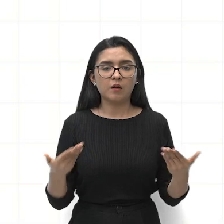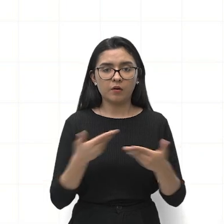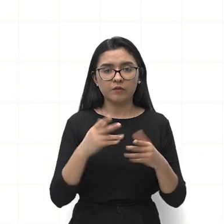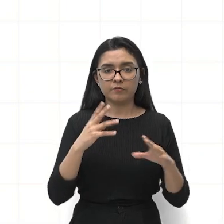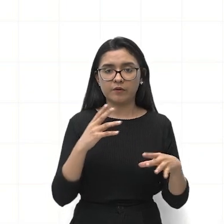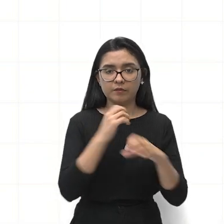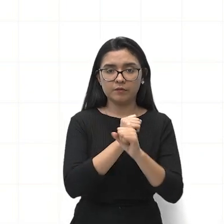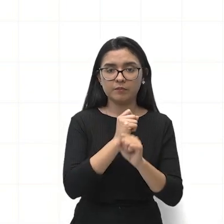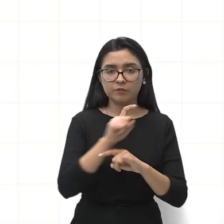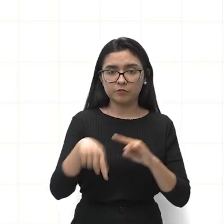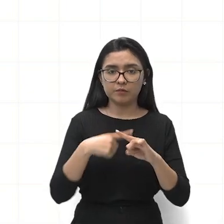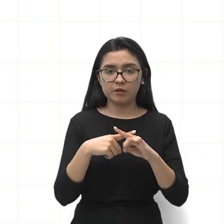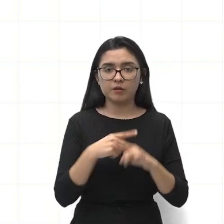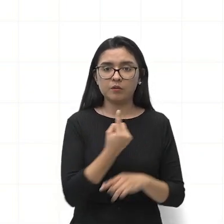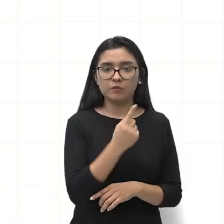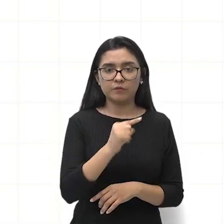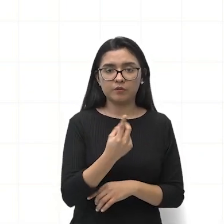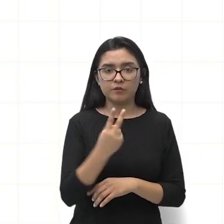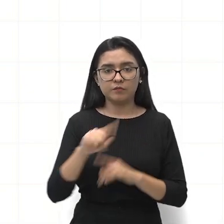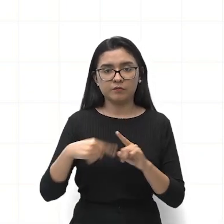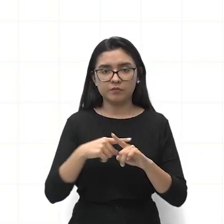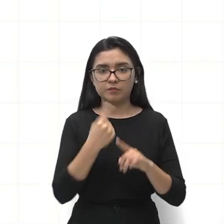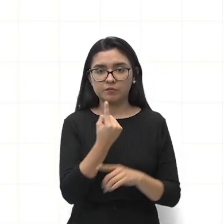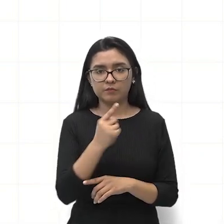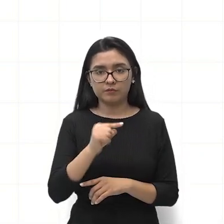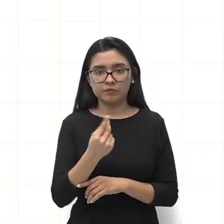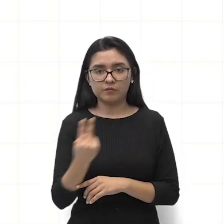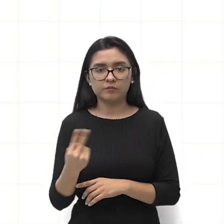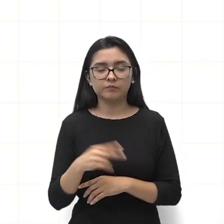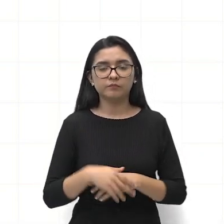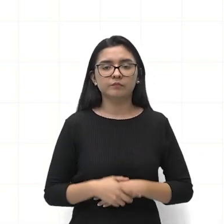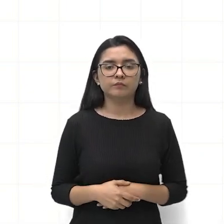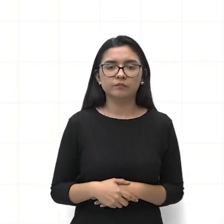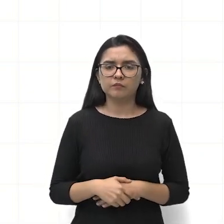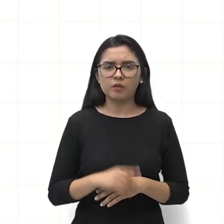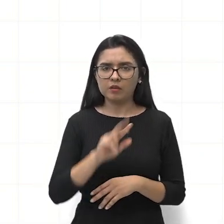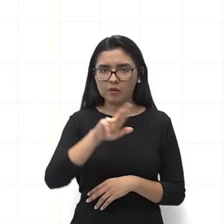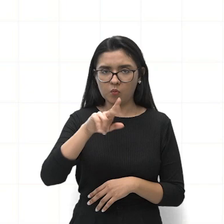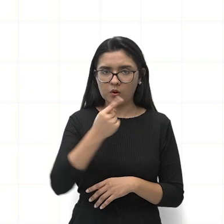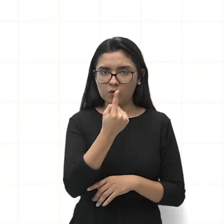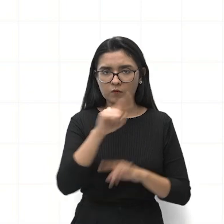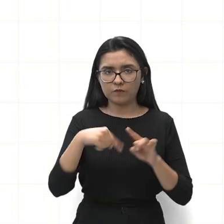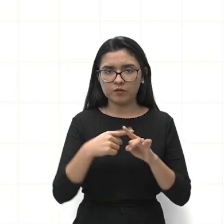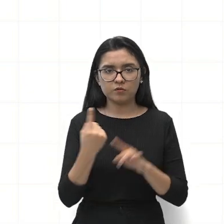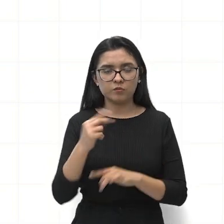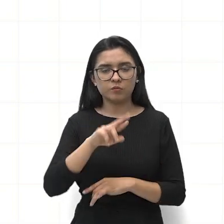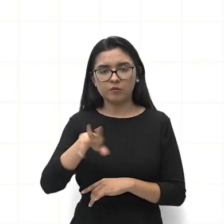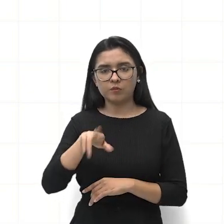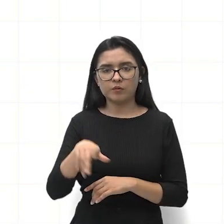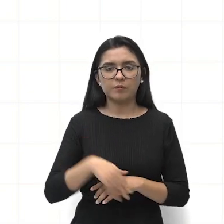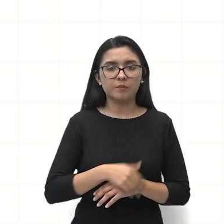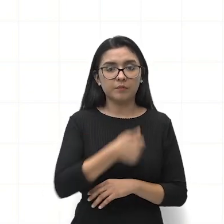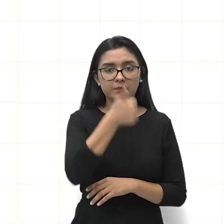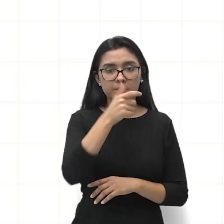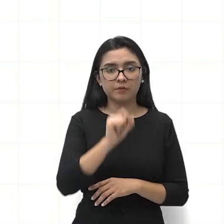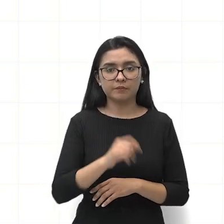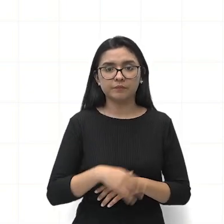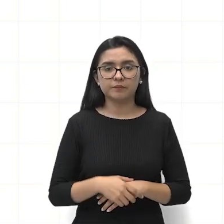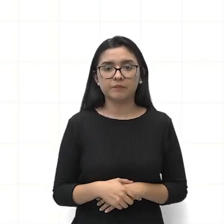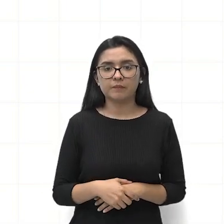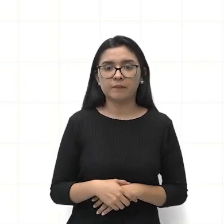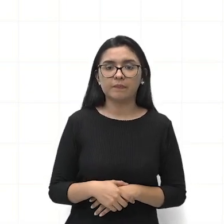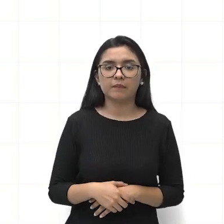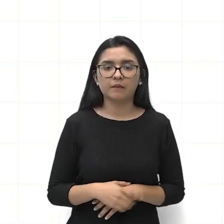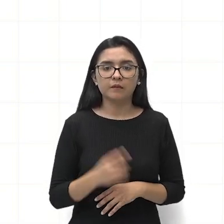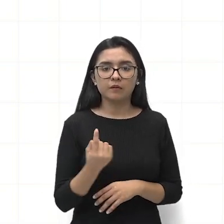isso daqui, ó. É o primeiro passo, ó. Não é 1 vezes 1 não, tá, pessoal? É o primeiro passo aqui.